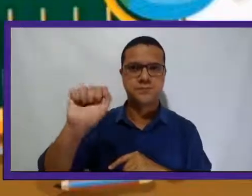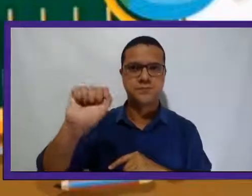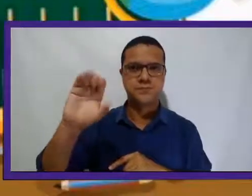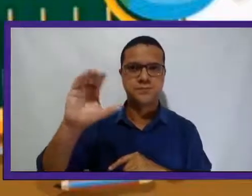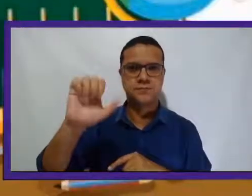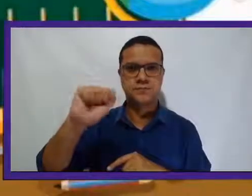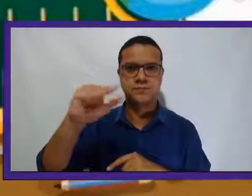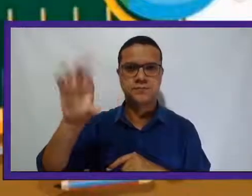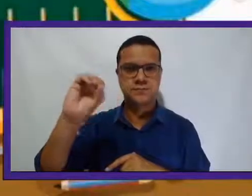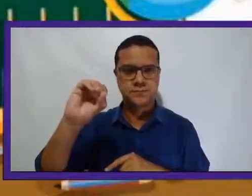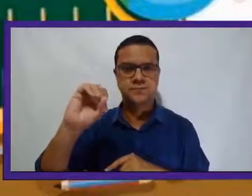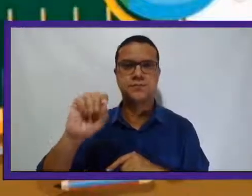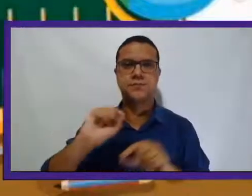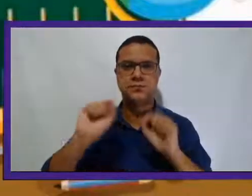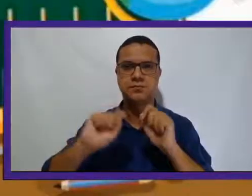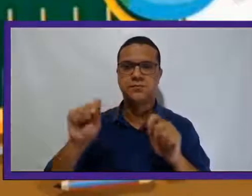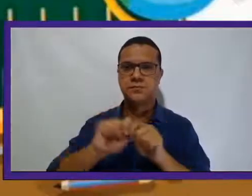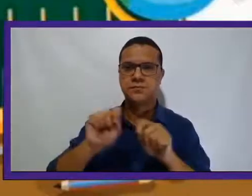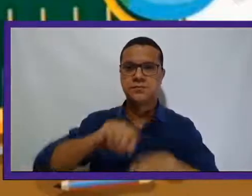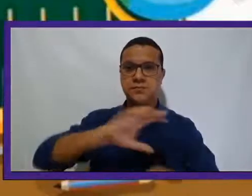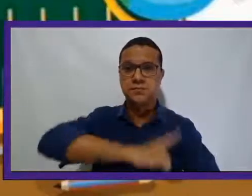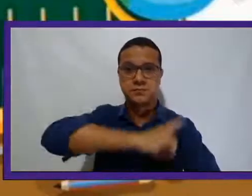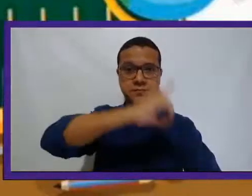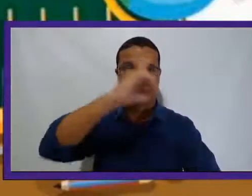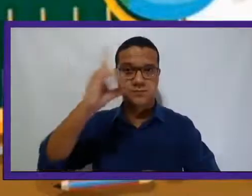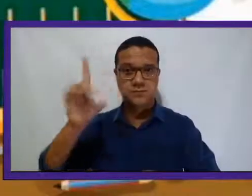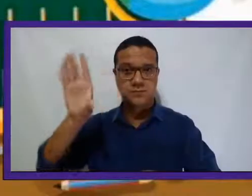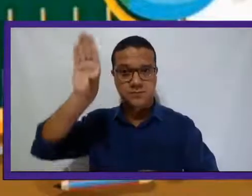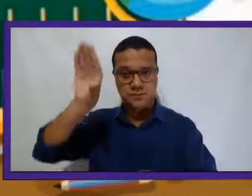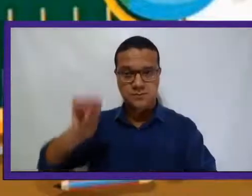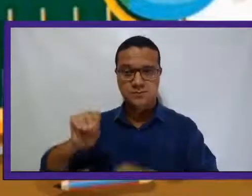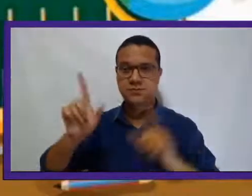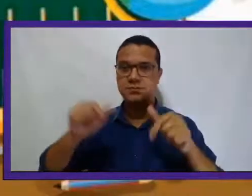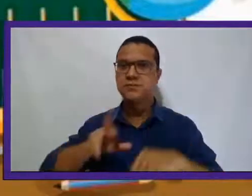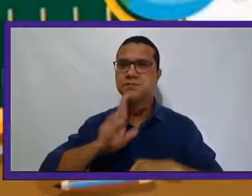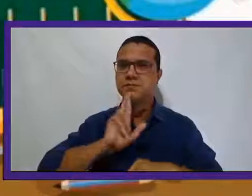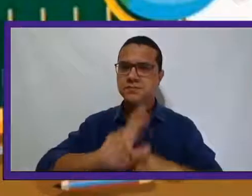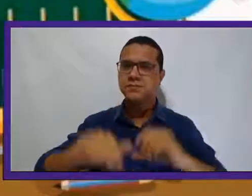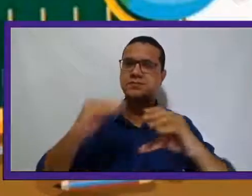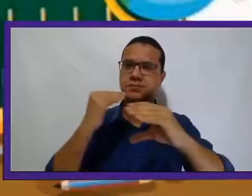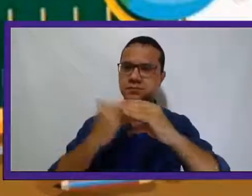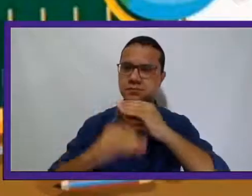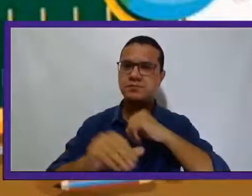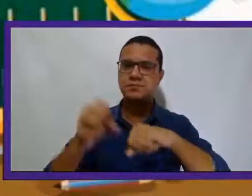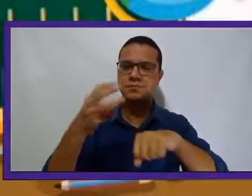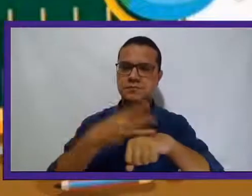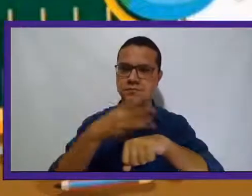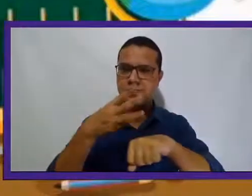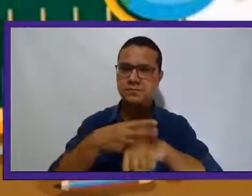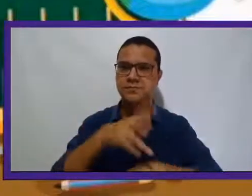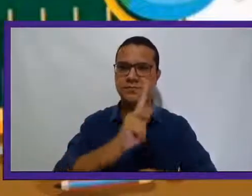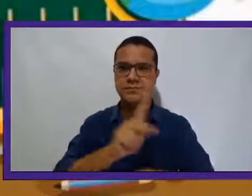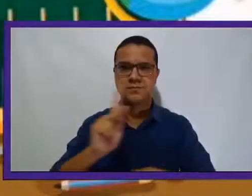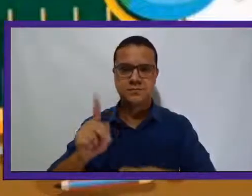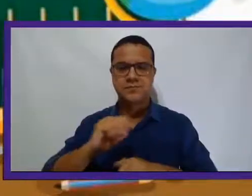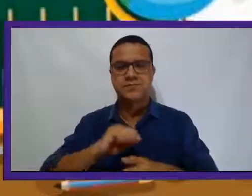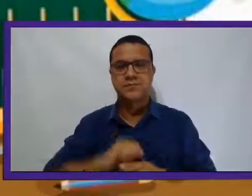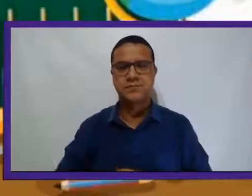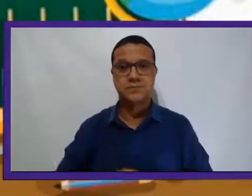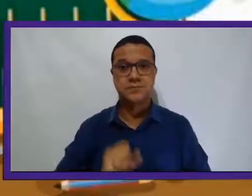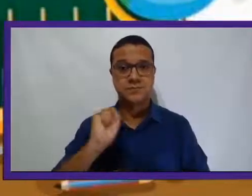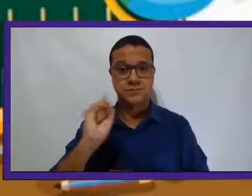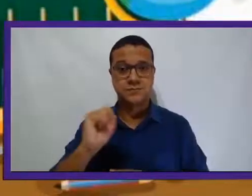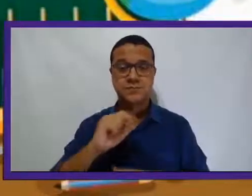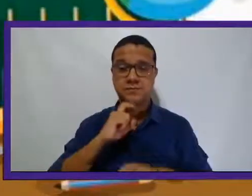Rotação Que dá origem Ao dia E à noite Então respondam Enviem lá Para o seu professor Para a sua professora Do grupo do